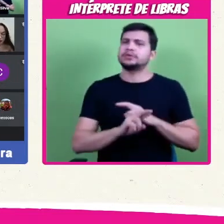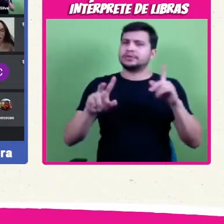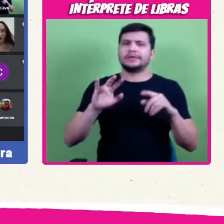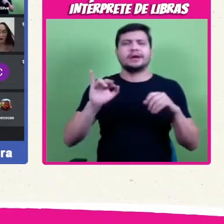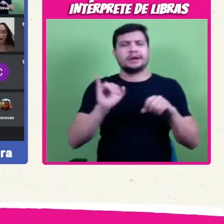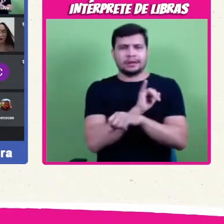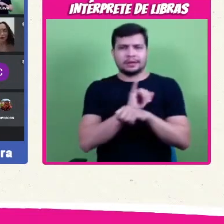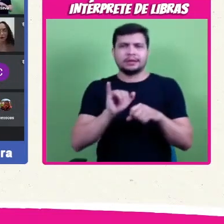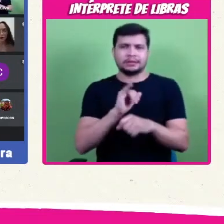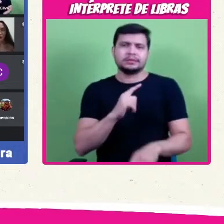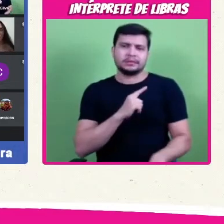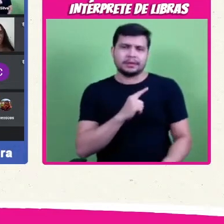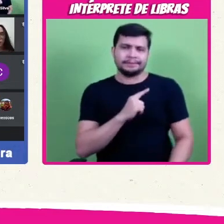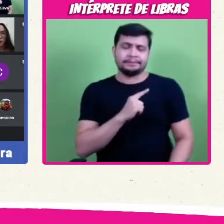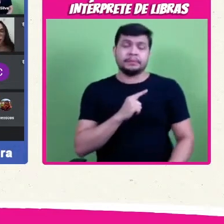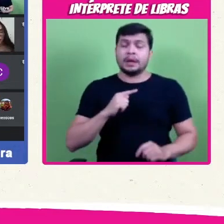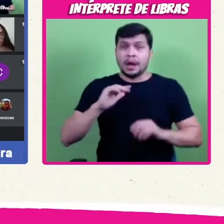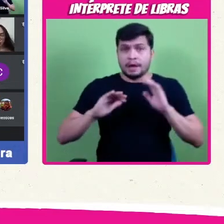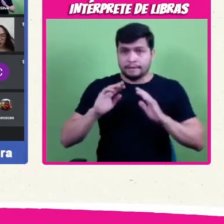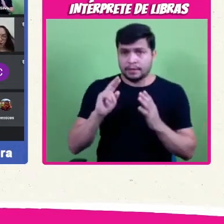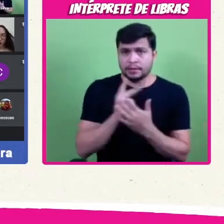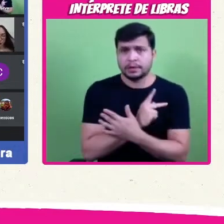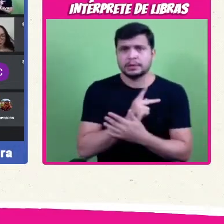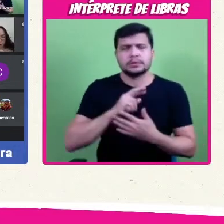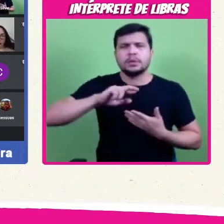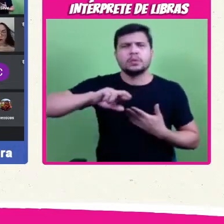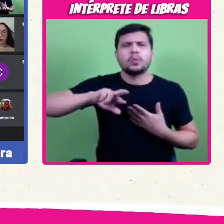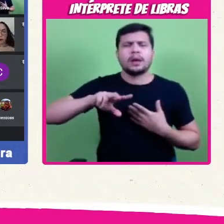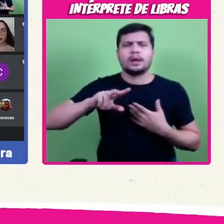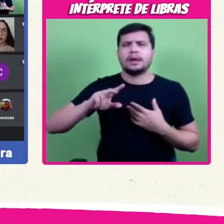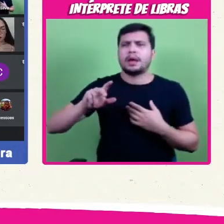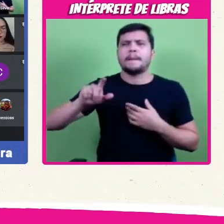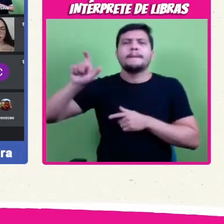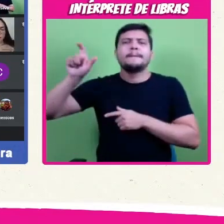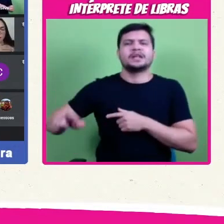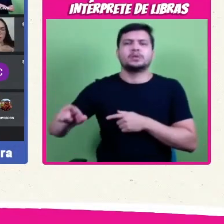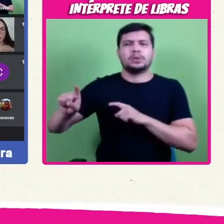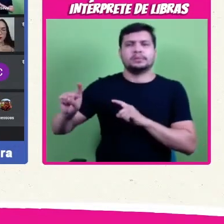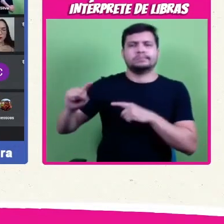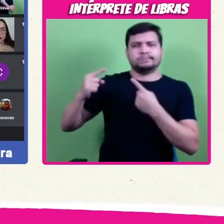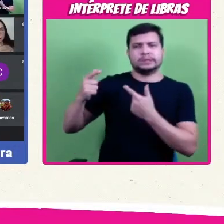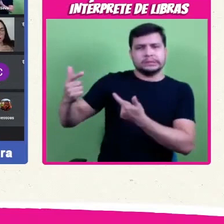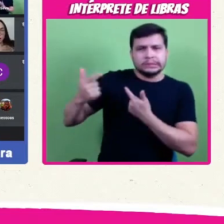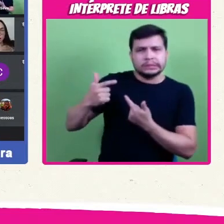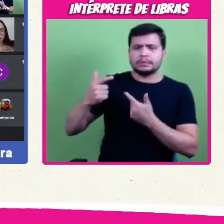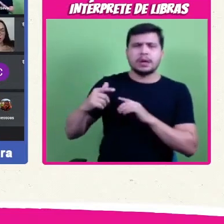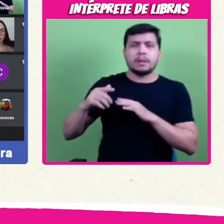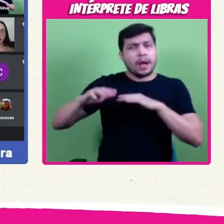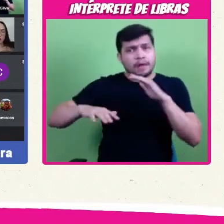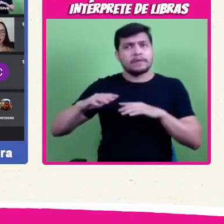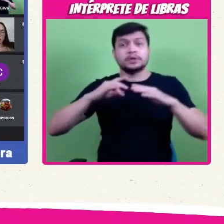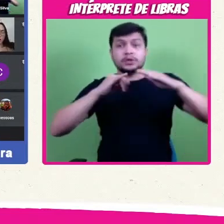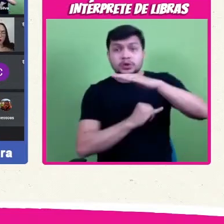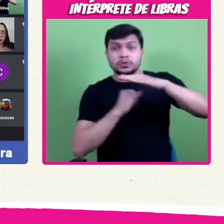ser a instituição também, né? Espero que cada vez menos isso aconteça, e se acontecer tem